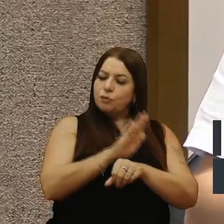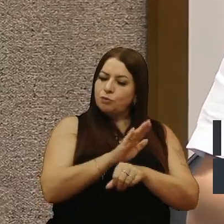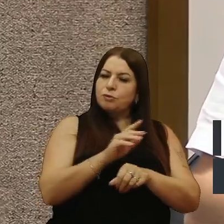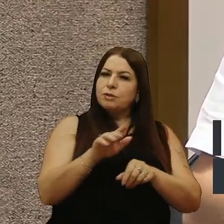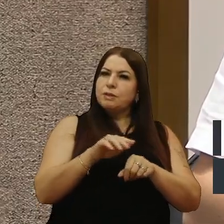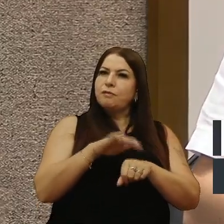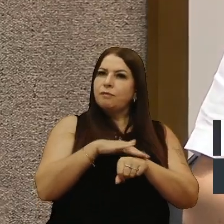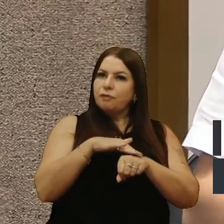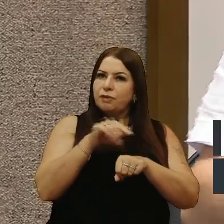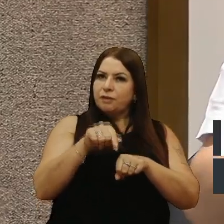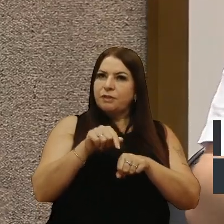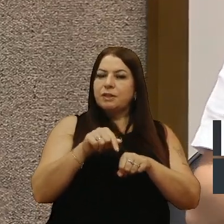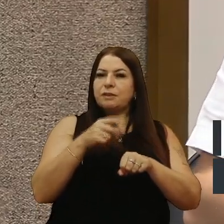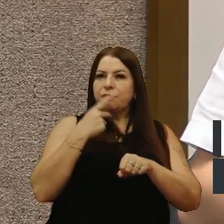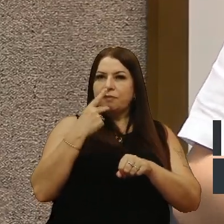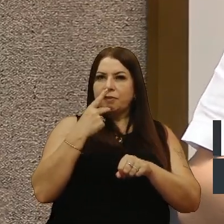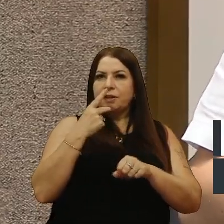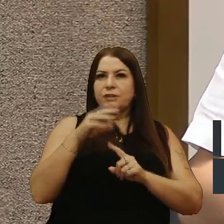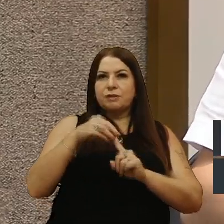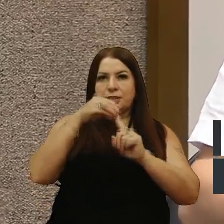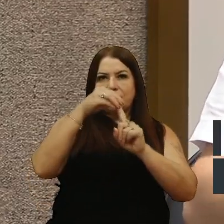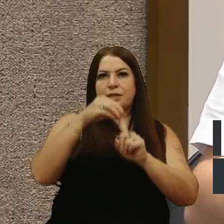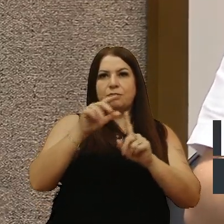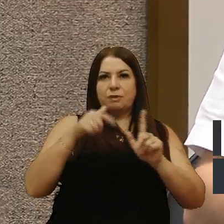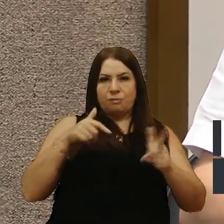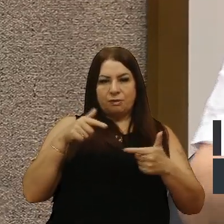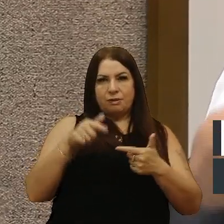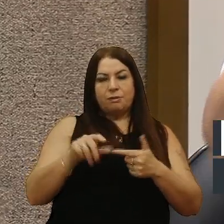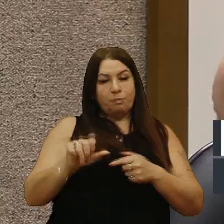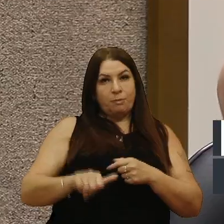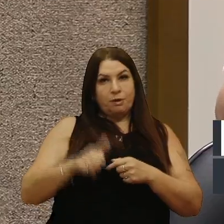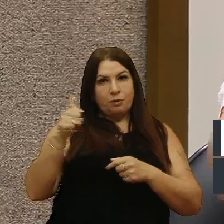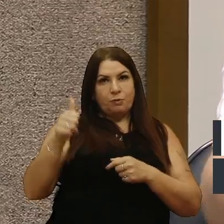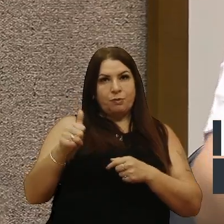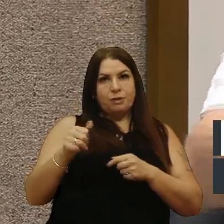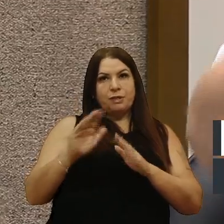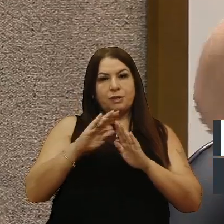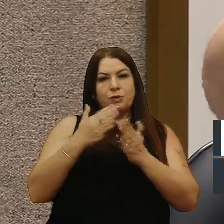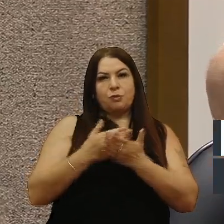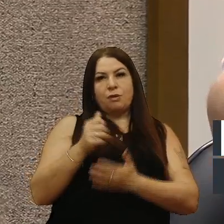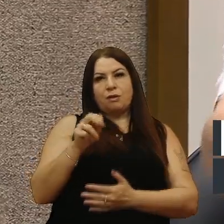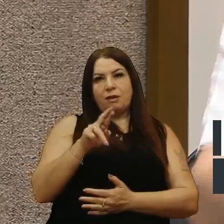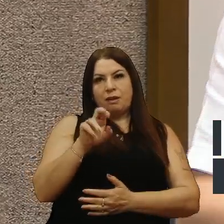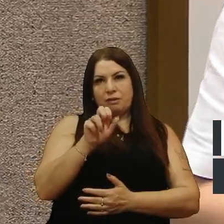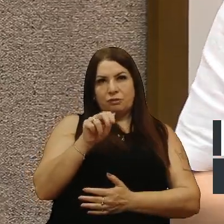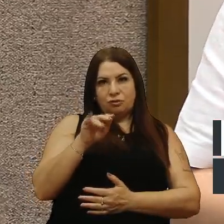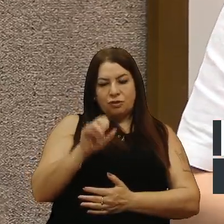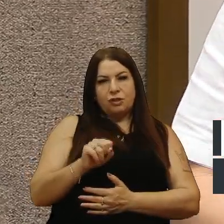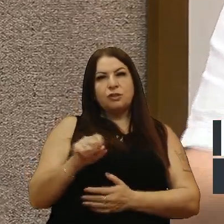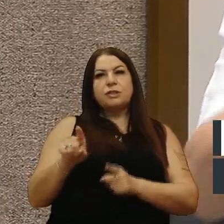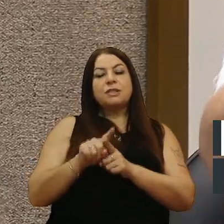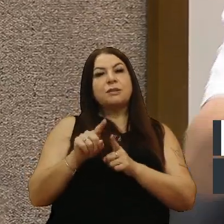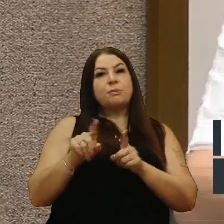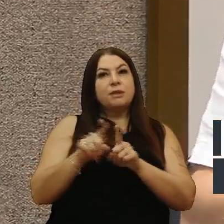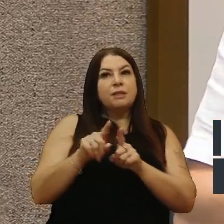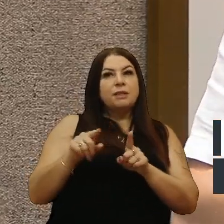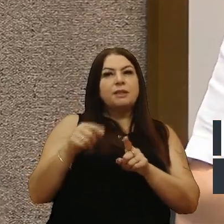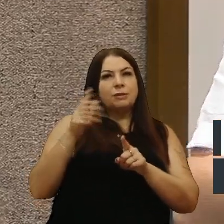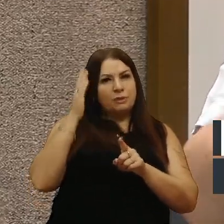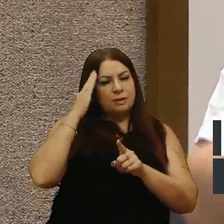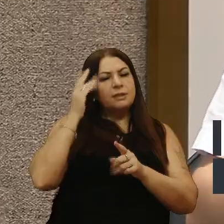falava nessa Casa Legislativa. Queria destacar a atuação do senhor para melhoramento do Aristides Germani, para que nós pudéssemos evitar atropelamento de crianças. O